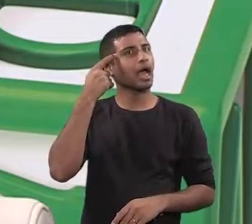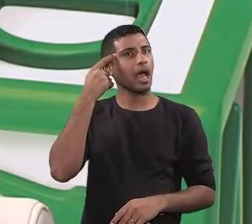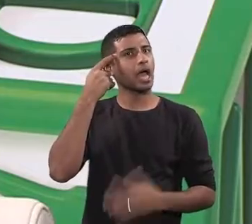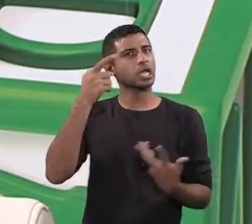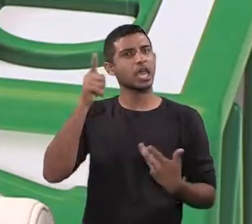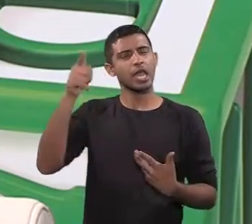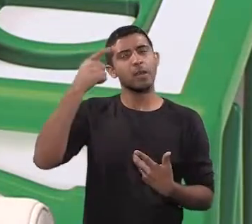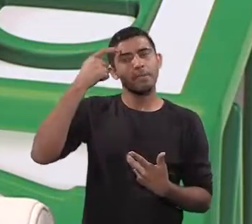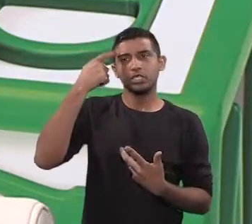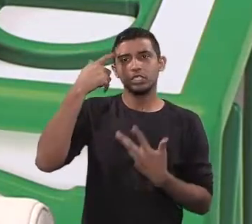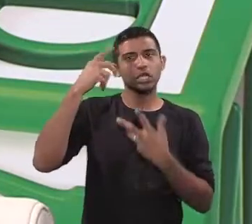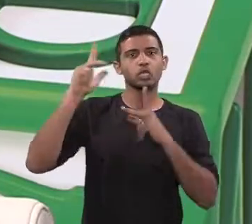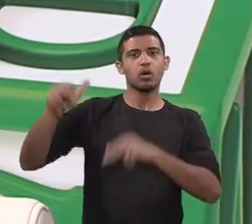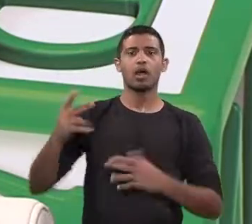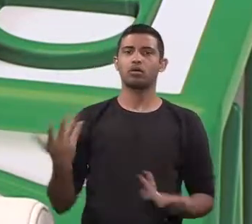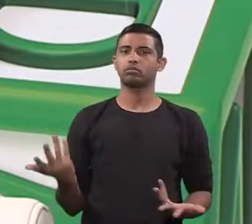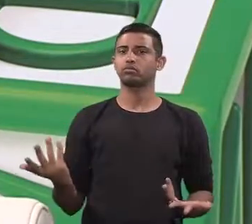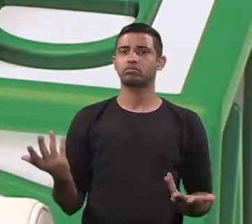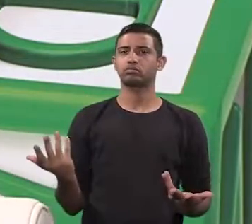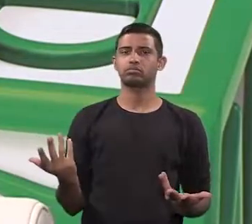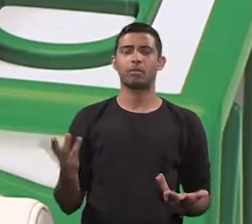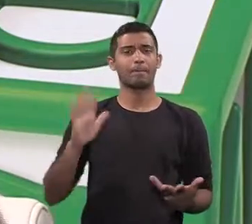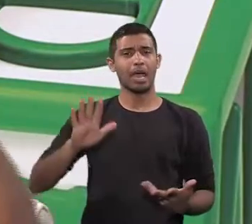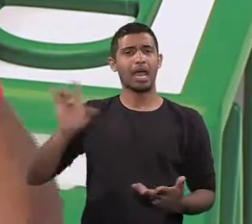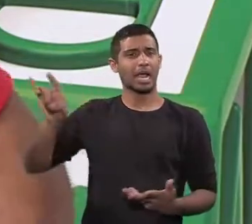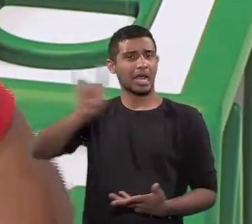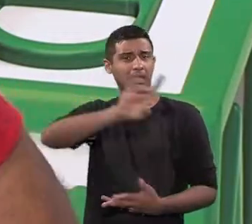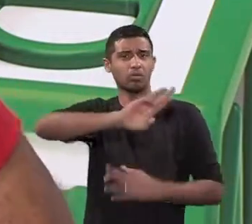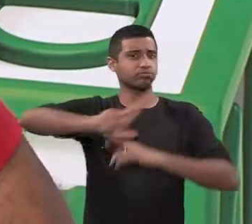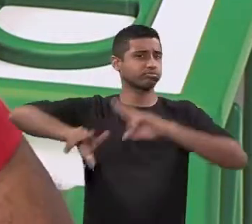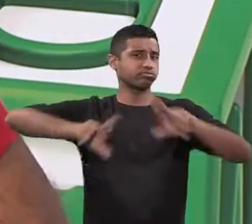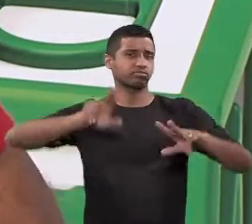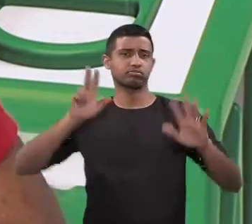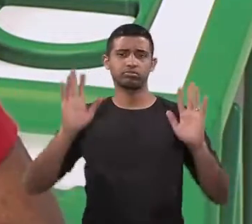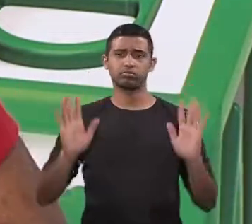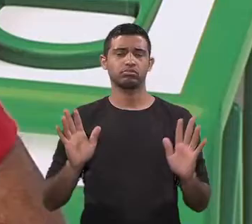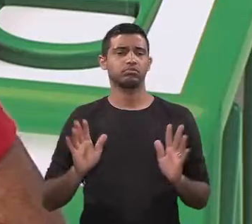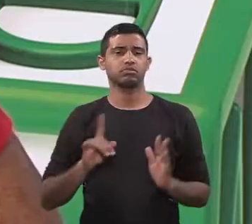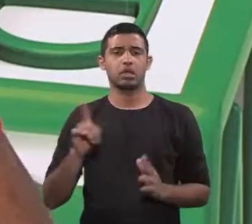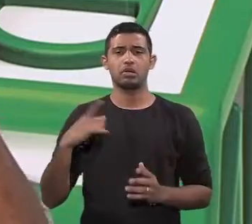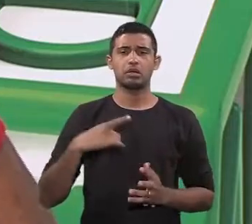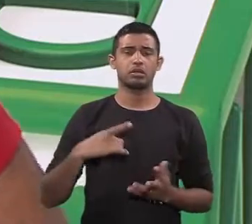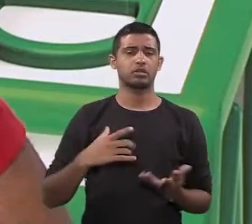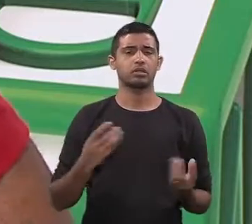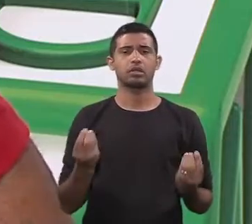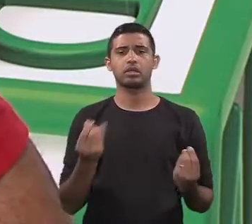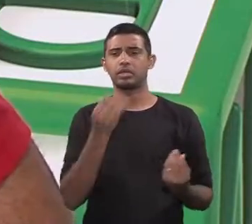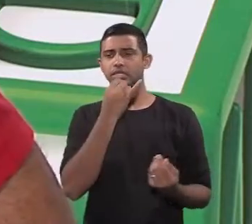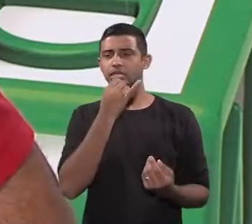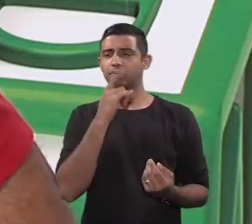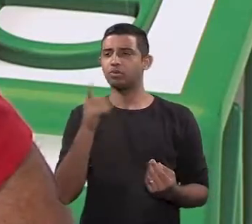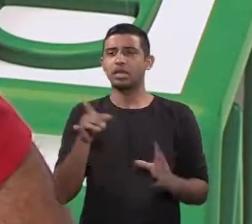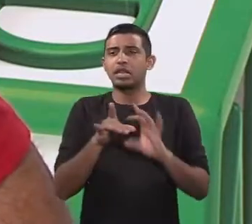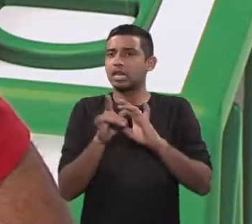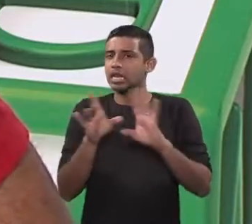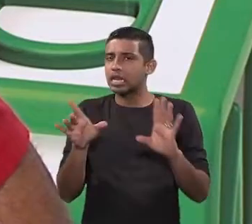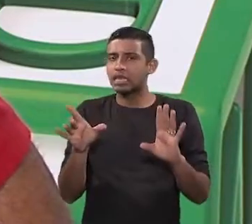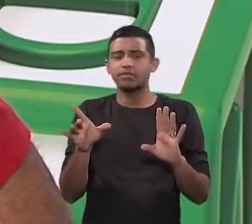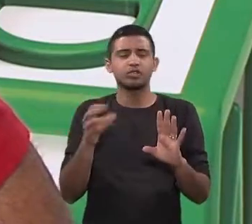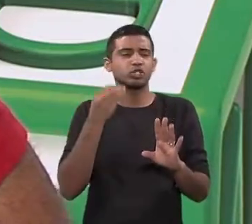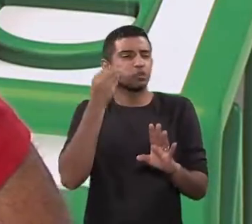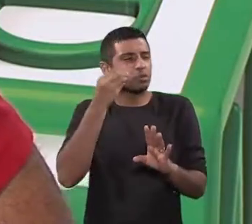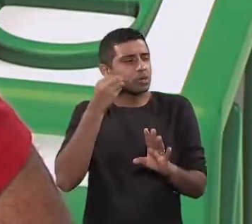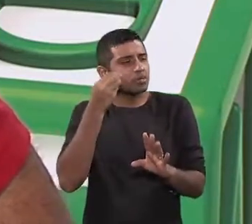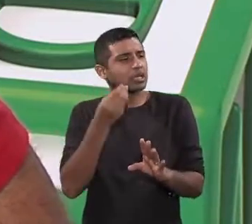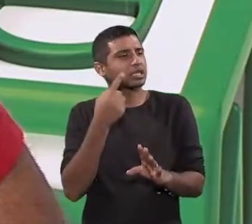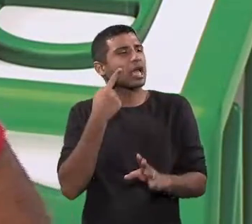e aquele padrão acaba tendo que ser generalizado, e cada indivíduo é um indivíduo. Perfeito. Então ele vai ter ali a sua oportunidade de